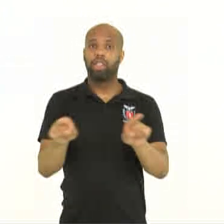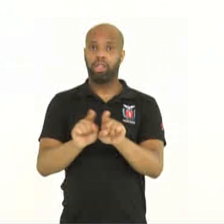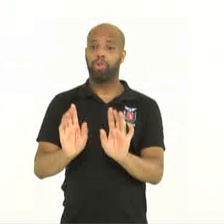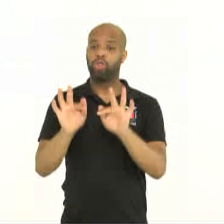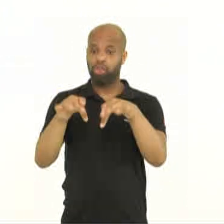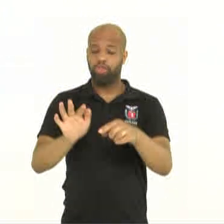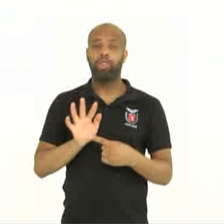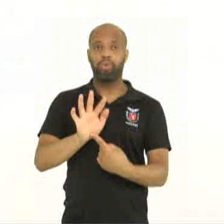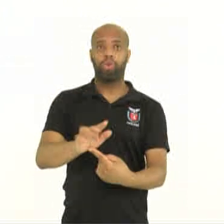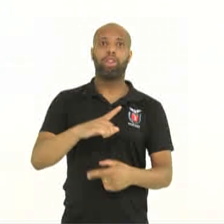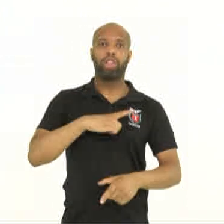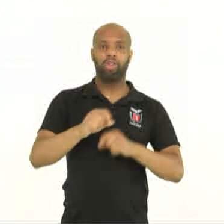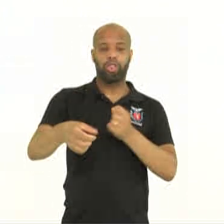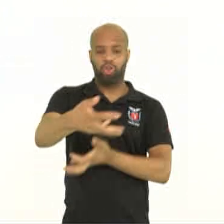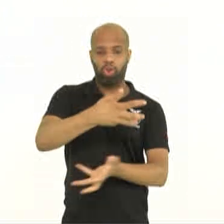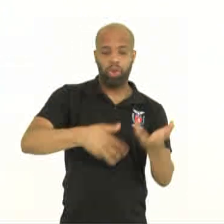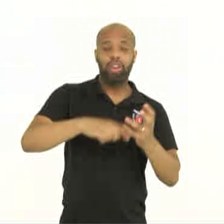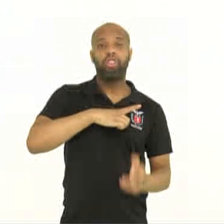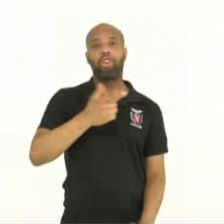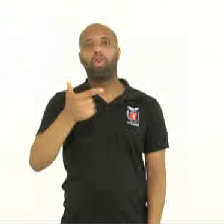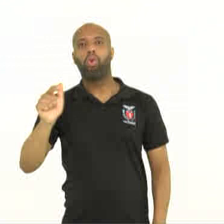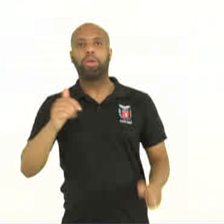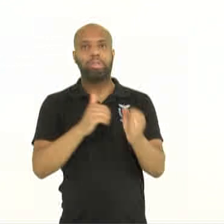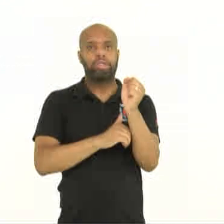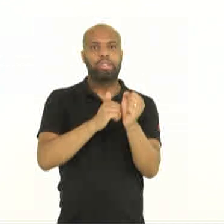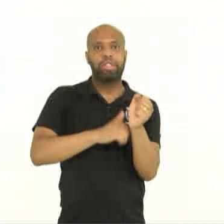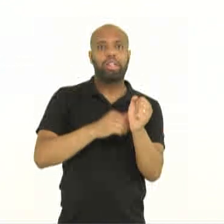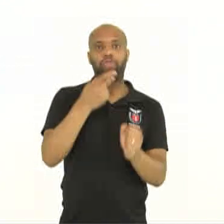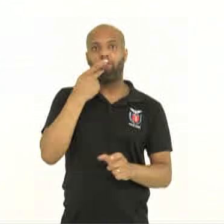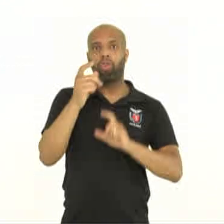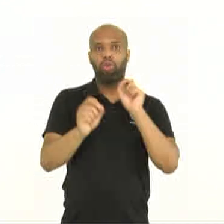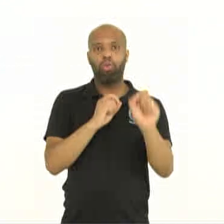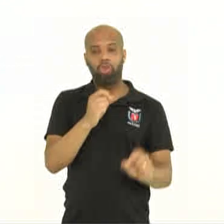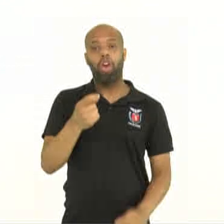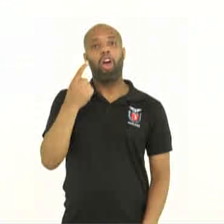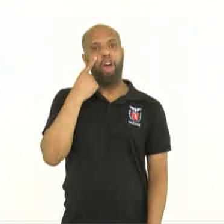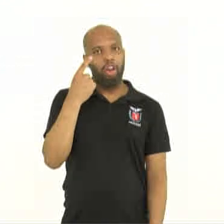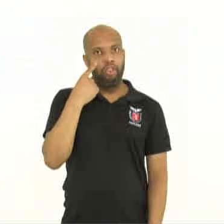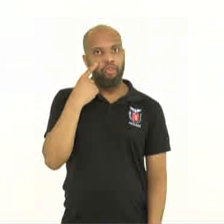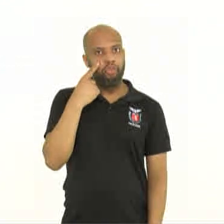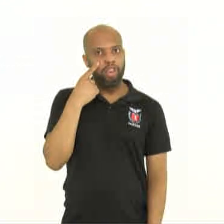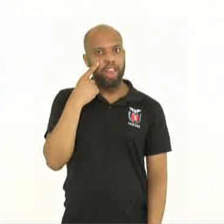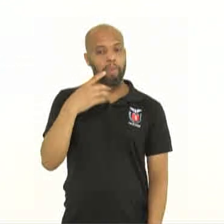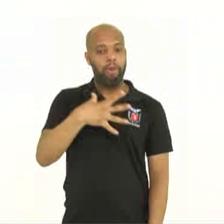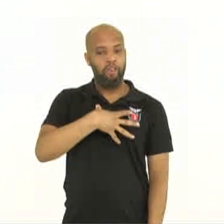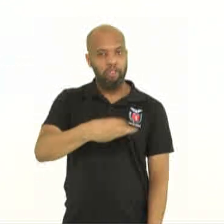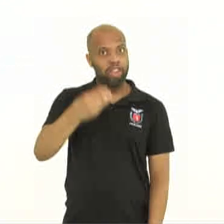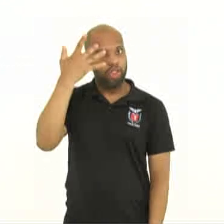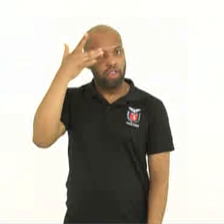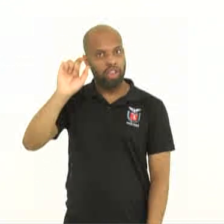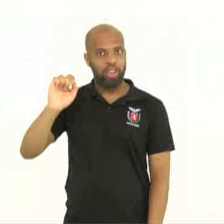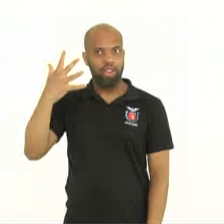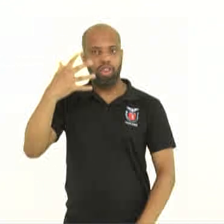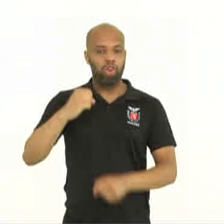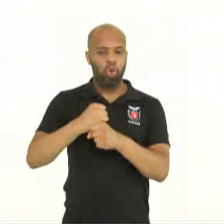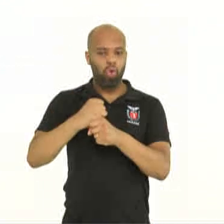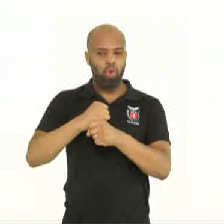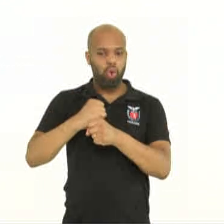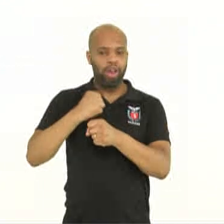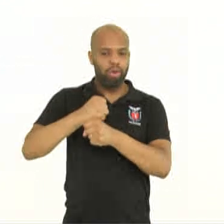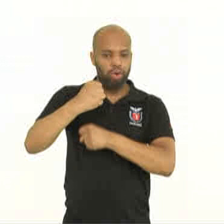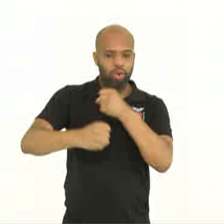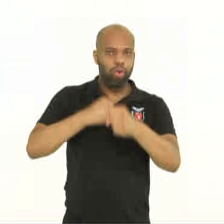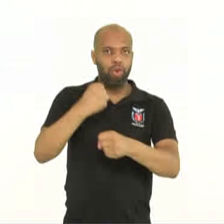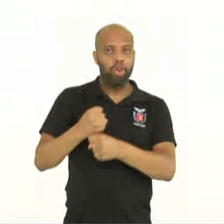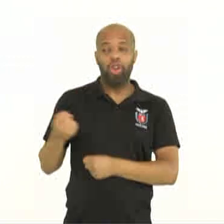final revela que tinha compartilhado outros segredos ao dizer: "E olha que eles nem imaginam o que ocorreu anos depois,